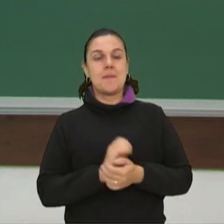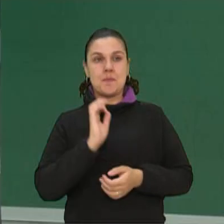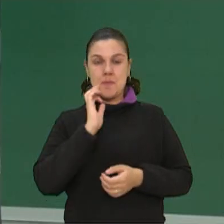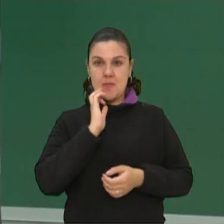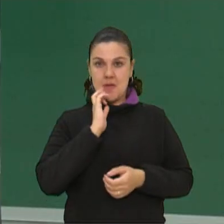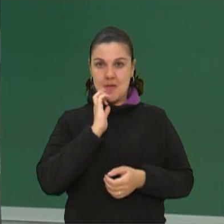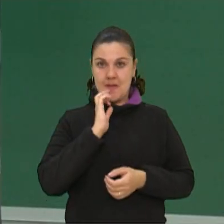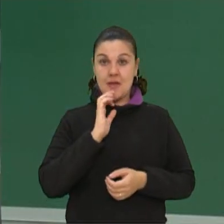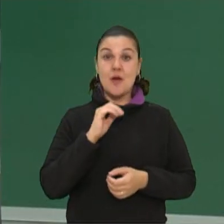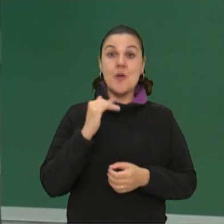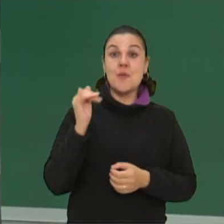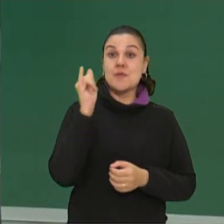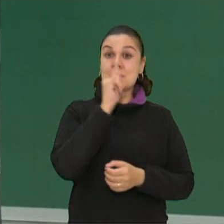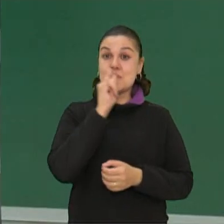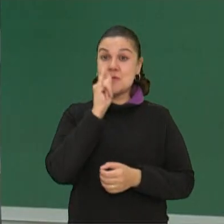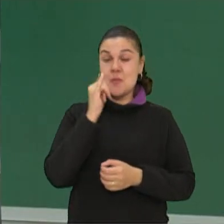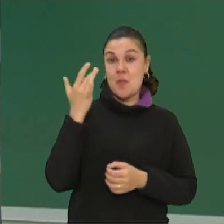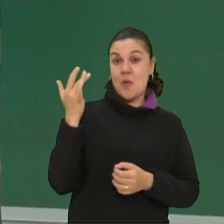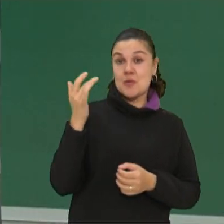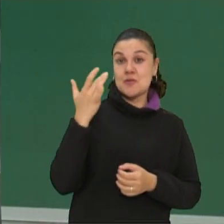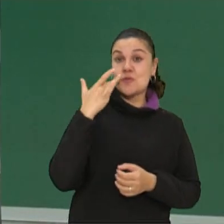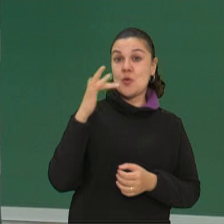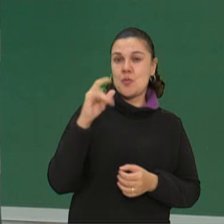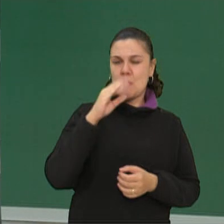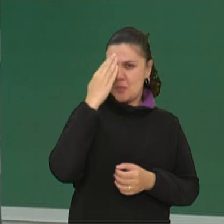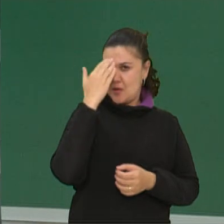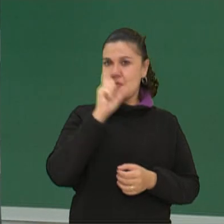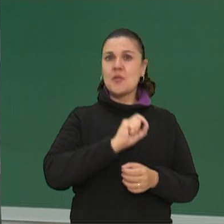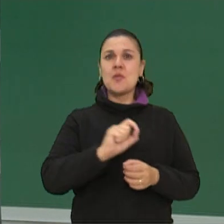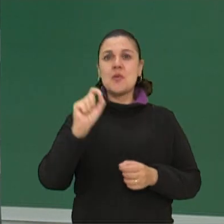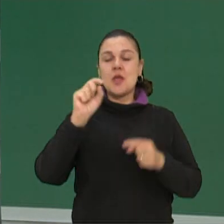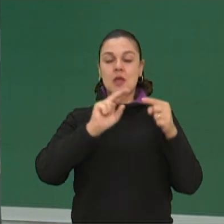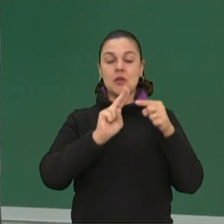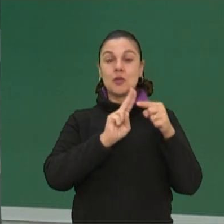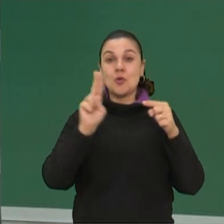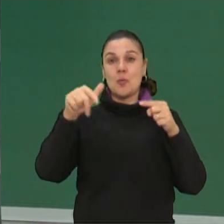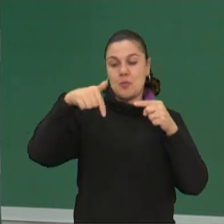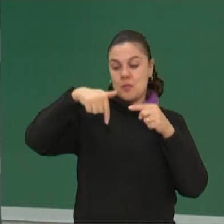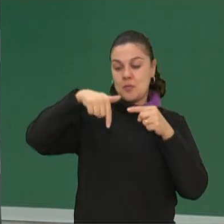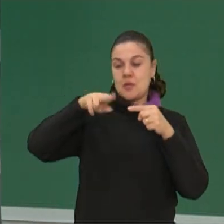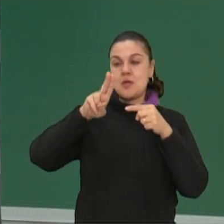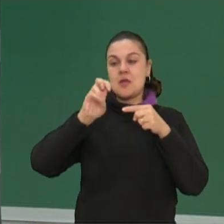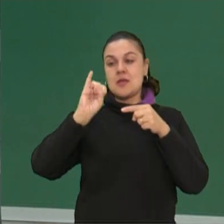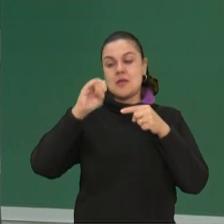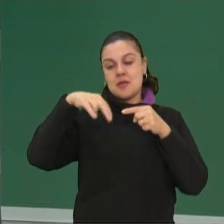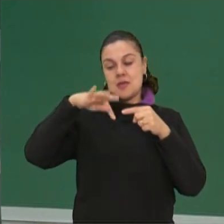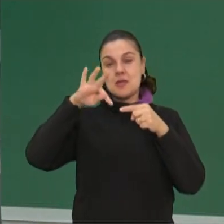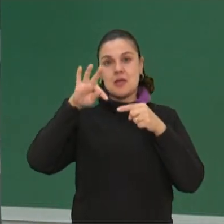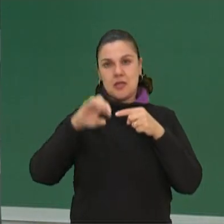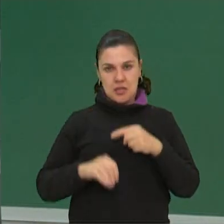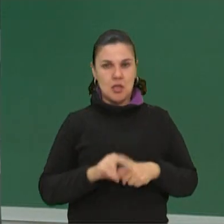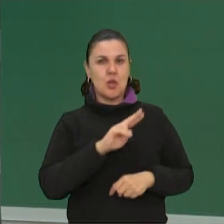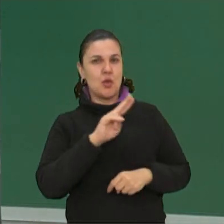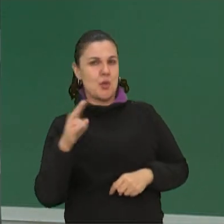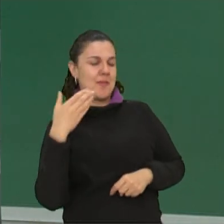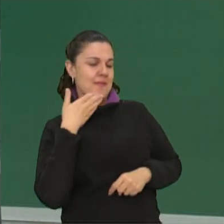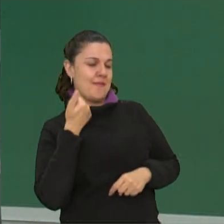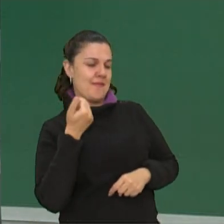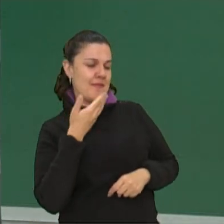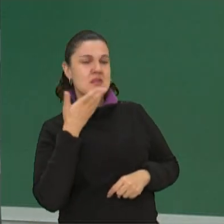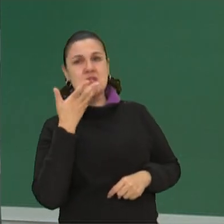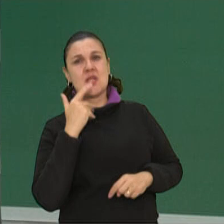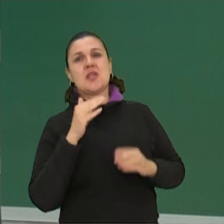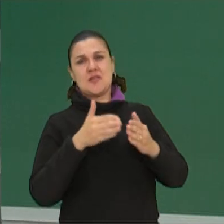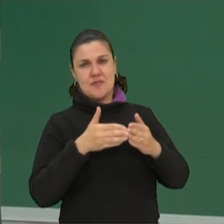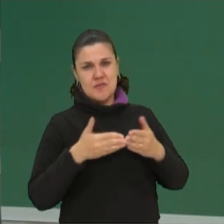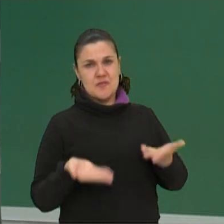Os impostos sobre ouro, o mais famoso era o quinto. O nome já diz, criança, então é muito fácil. Não vai errar